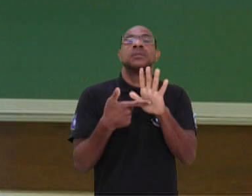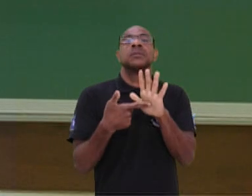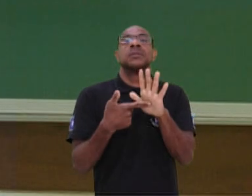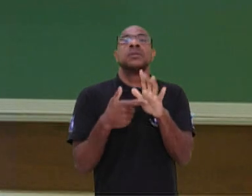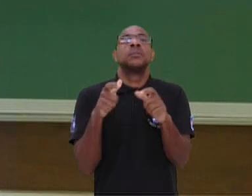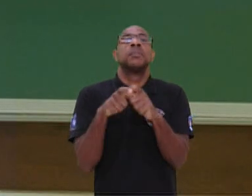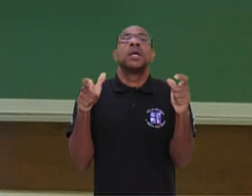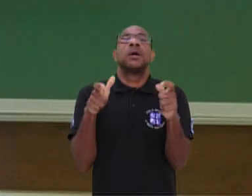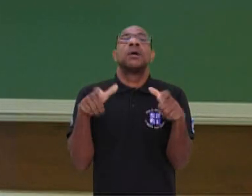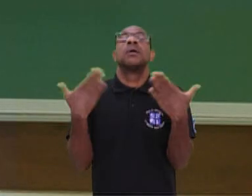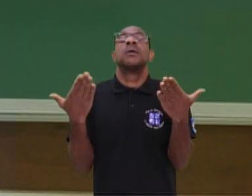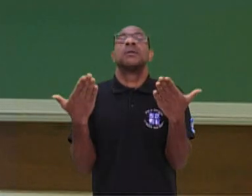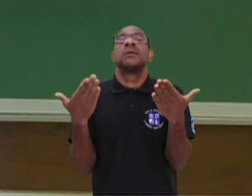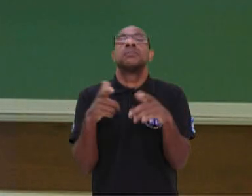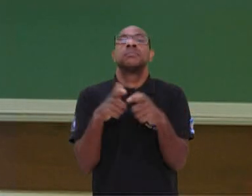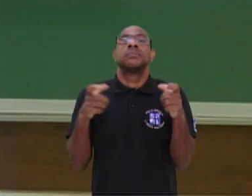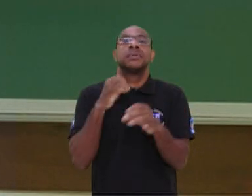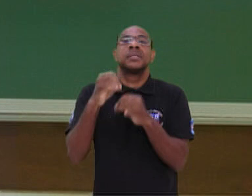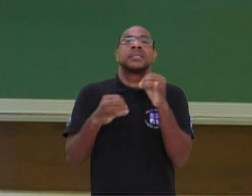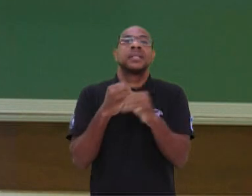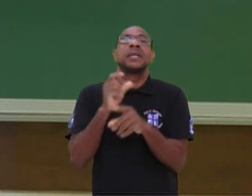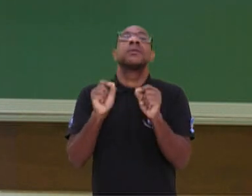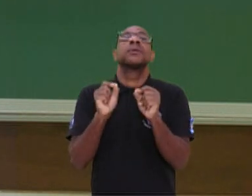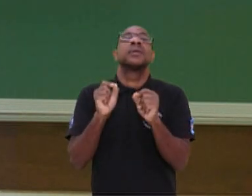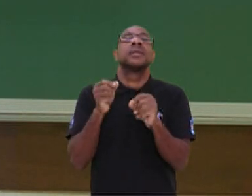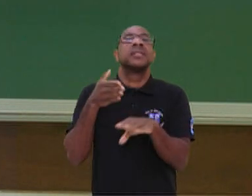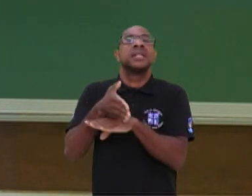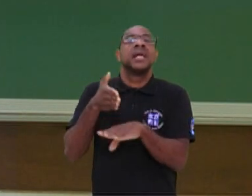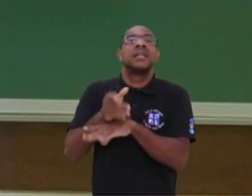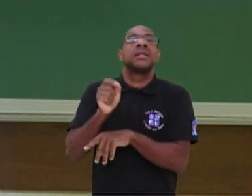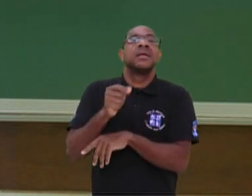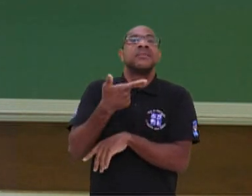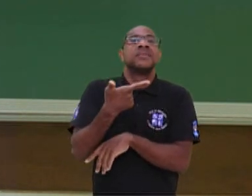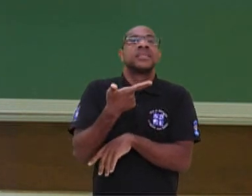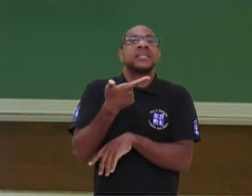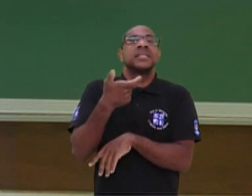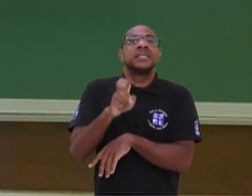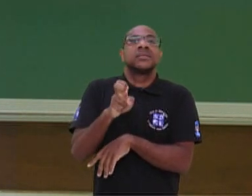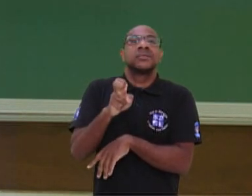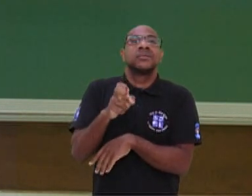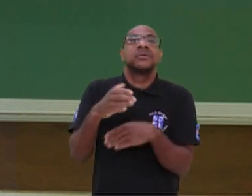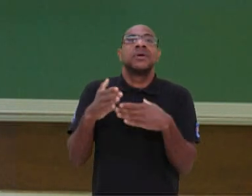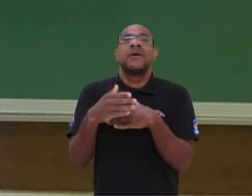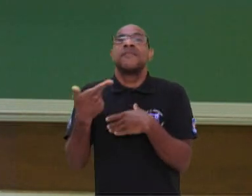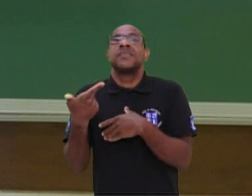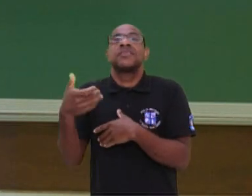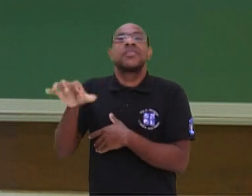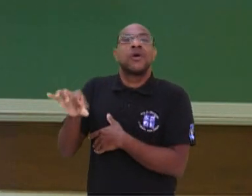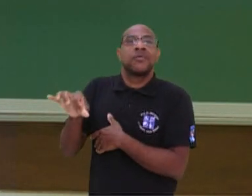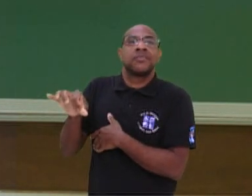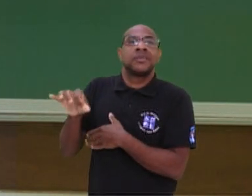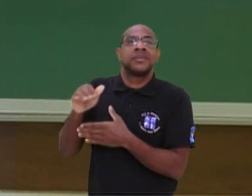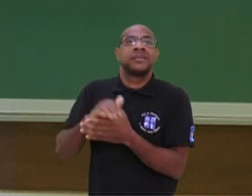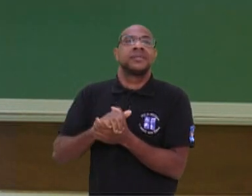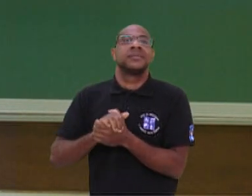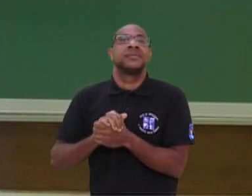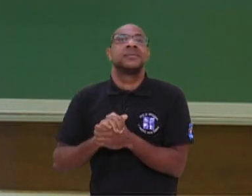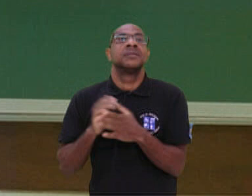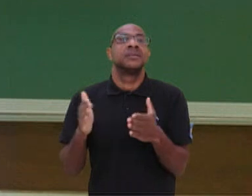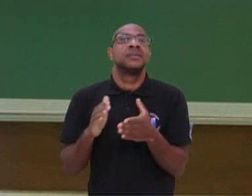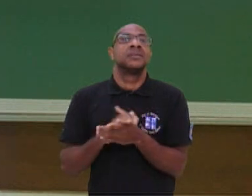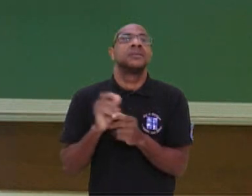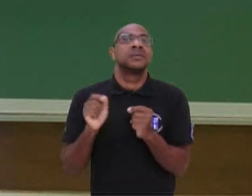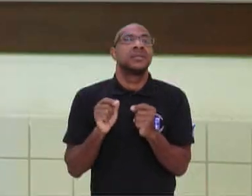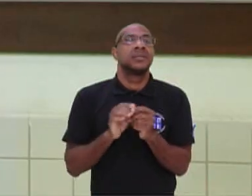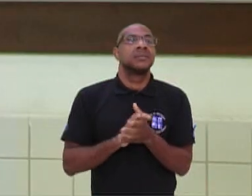aumento foi a dos 25 aos 29. Letra B, a faixa etária que apresentou o maior aumento foi a dos 14